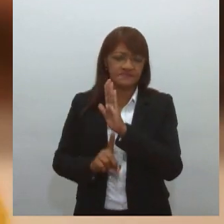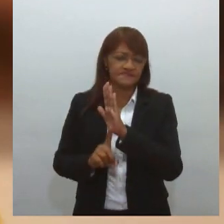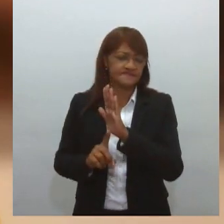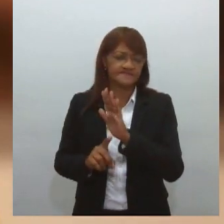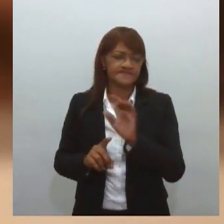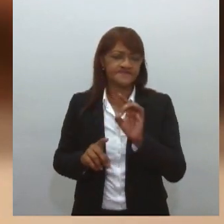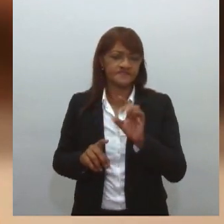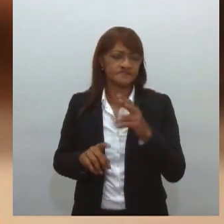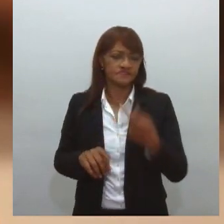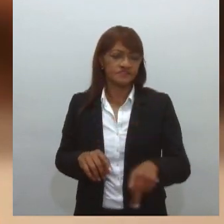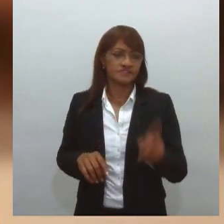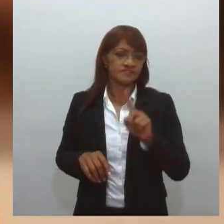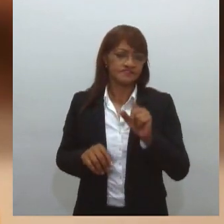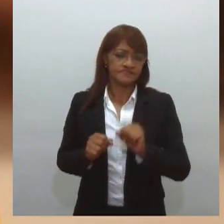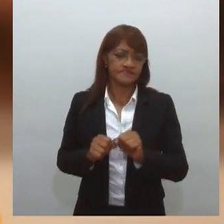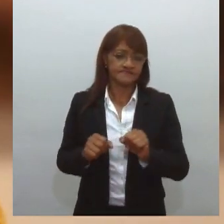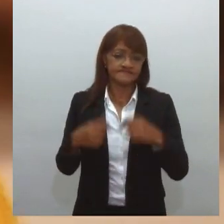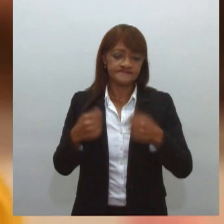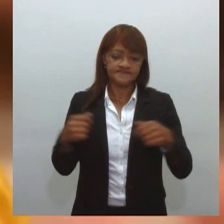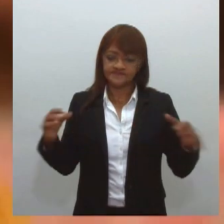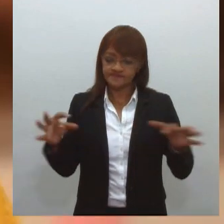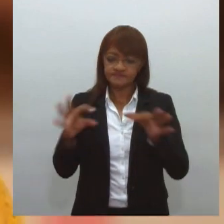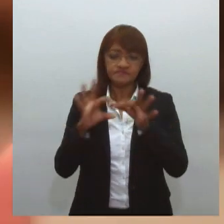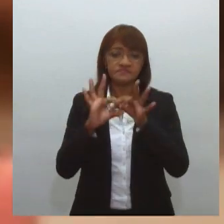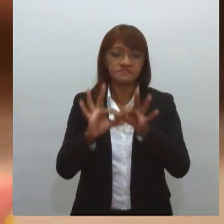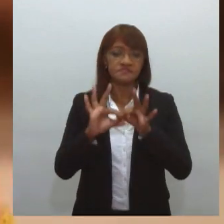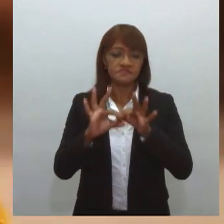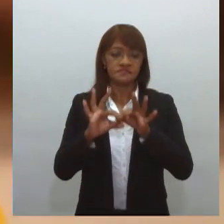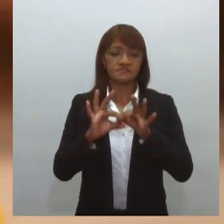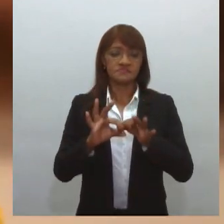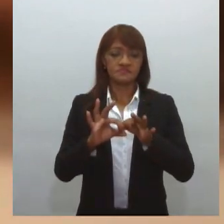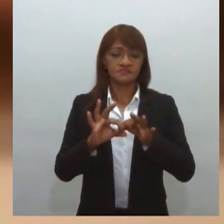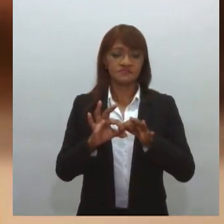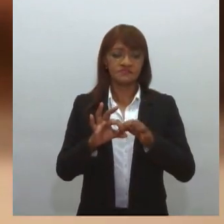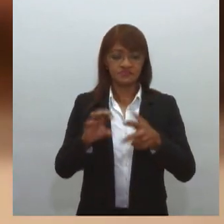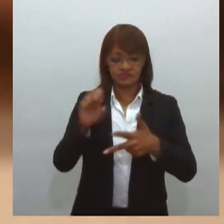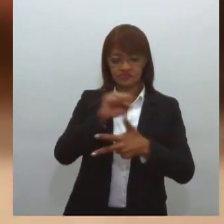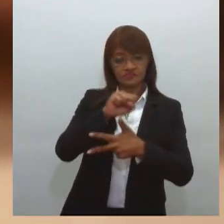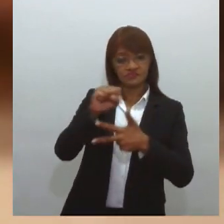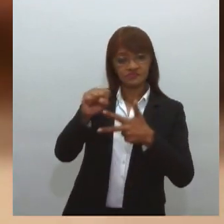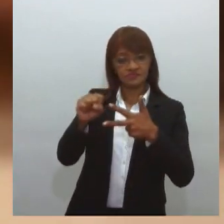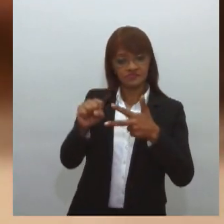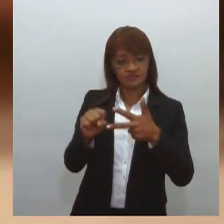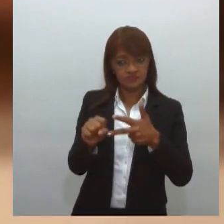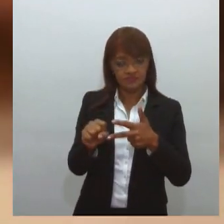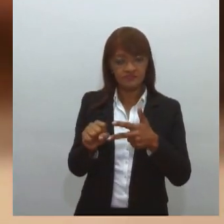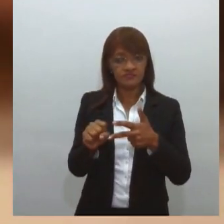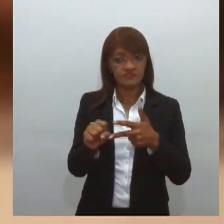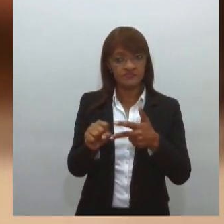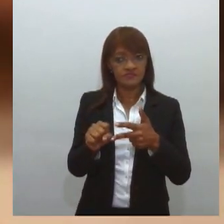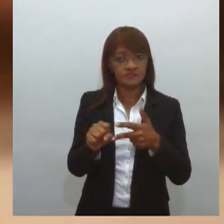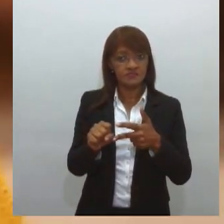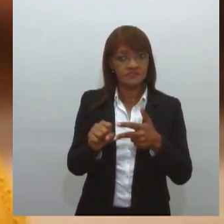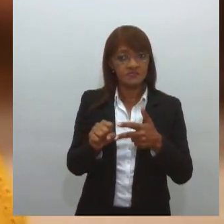estar de mãos dadas com os poderes para poder trabalhar em conjunto. E é isso que essa caravana está dizendo. Ela está indo